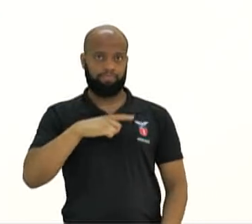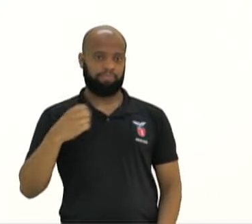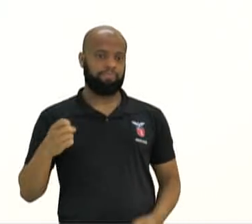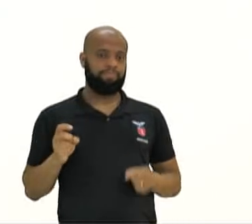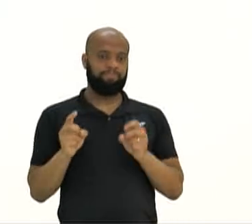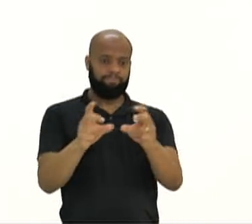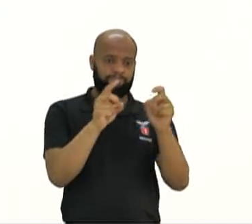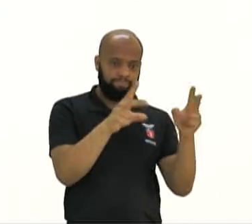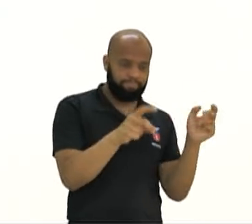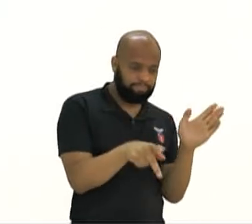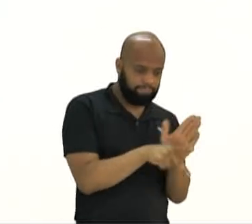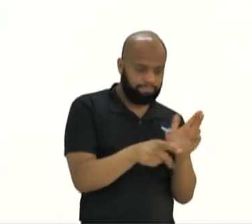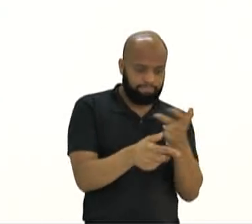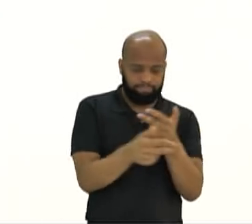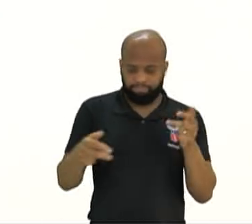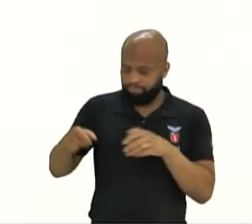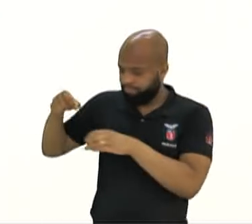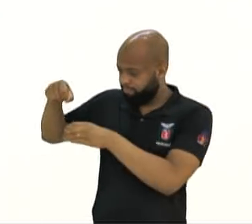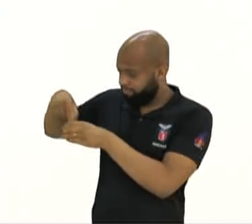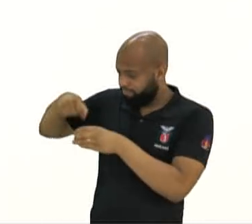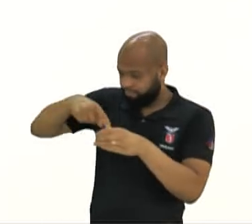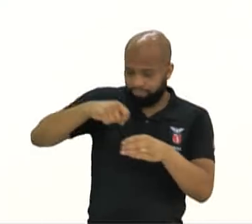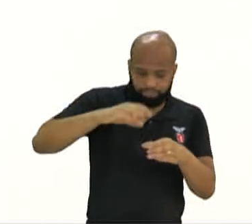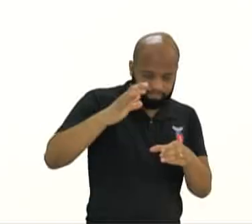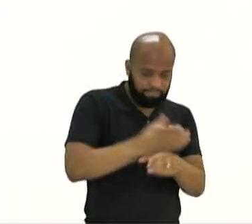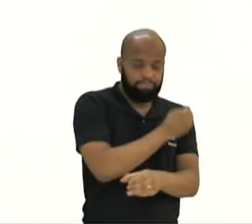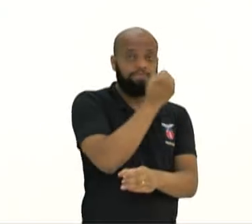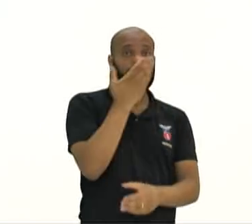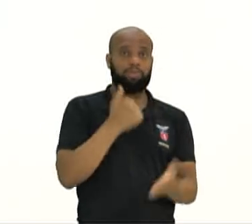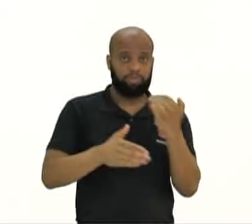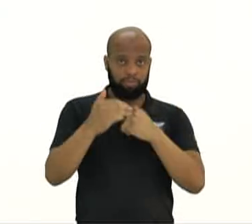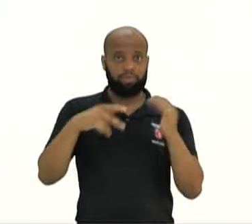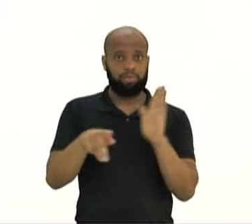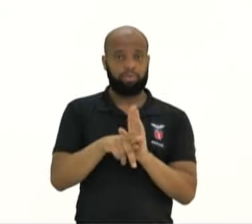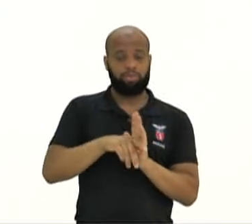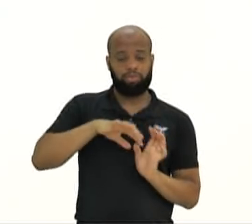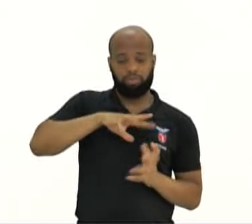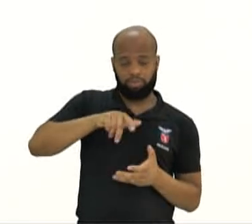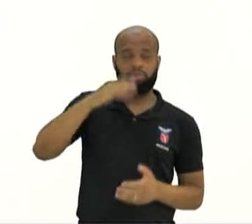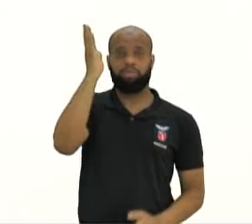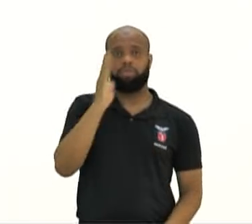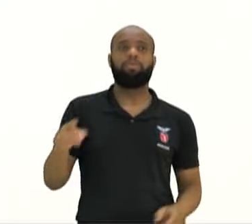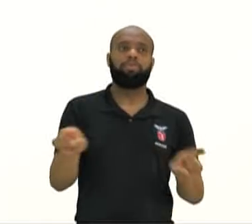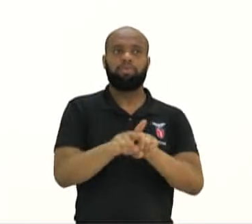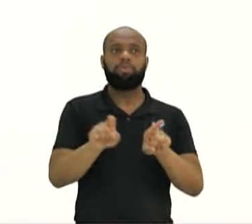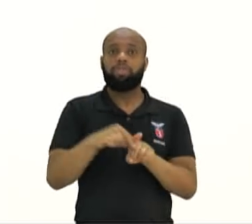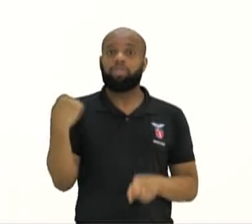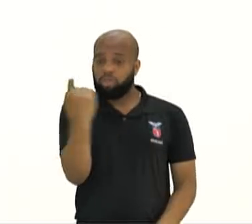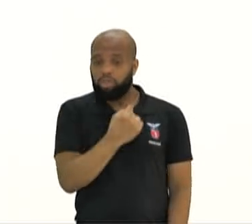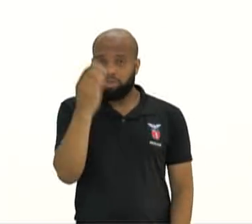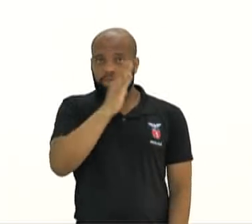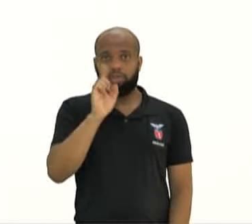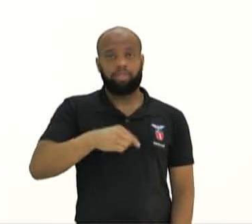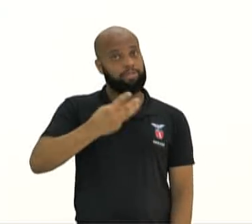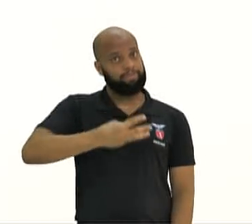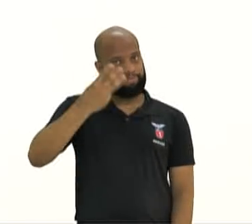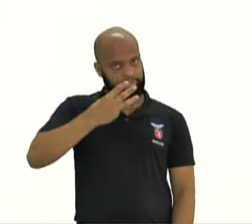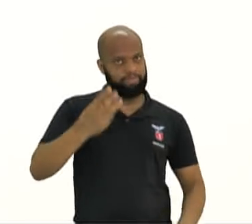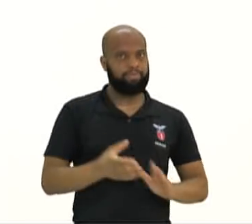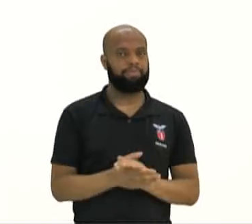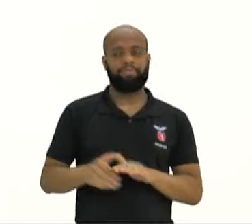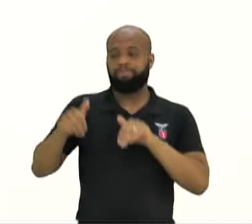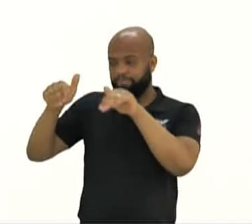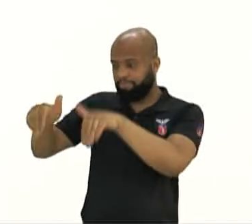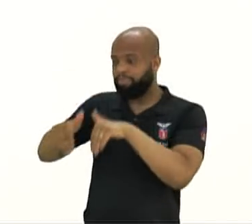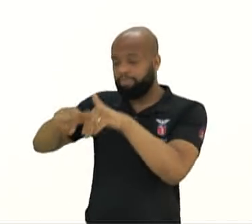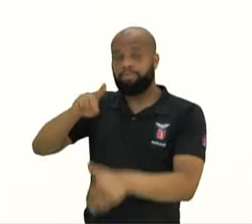produtos agropecuários e alimentos do mundo. O Brasil também está lá, estamos na 3ª posição. A Austrália,